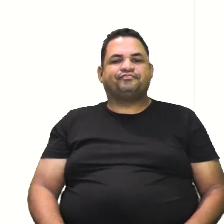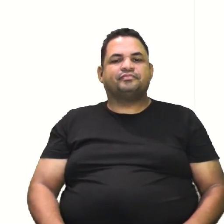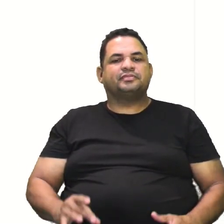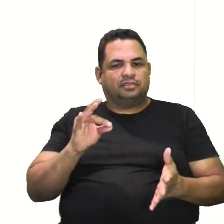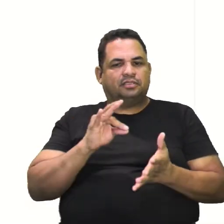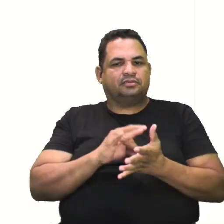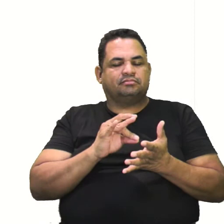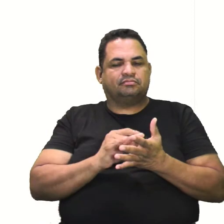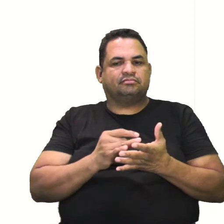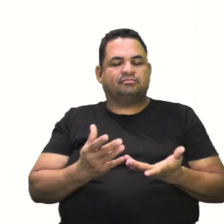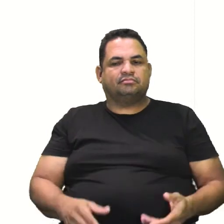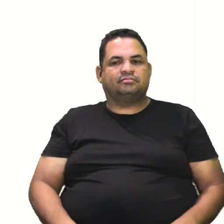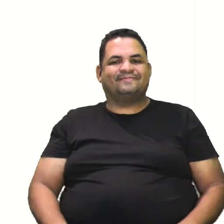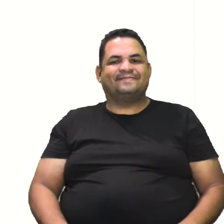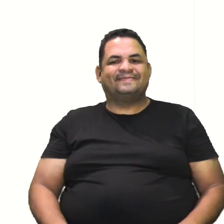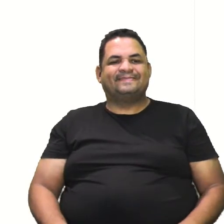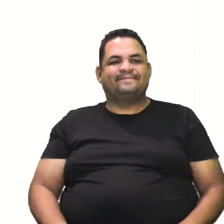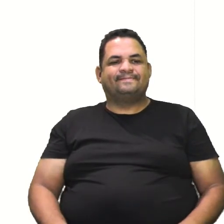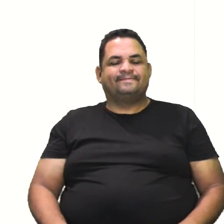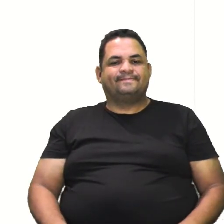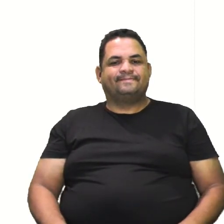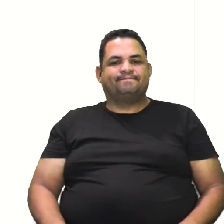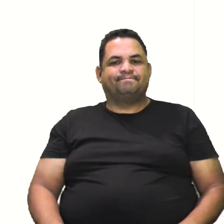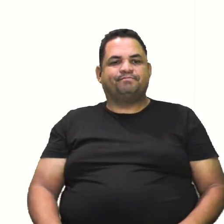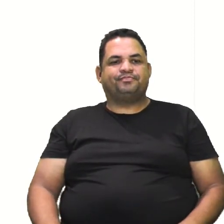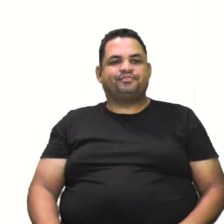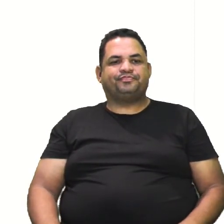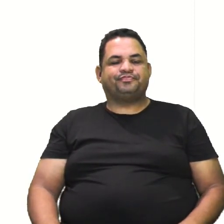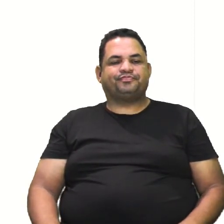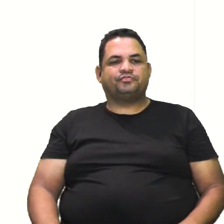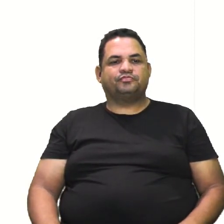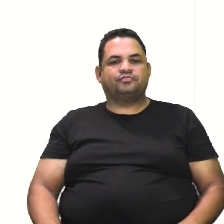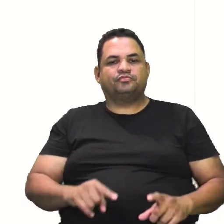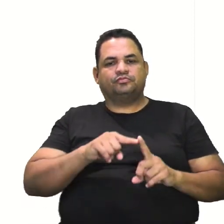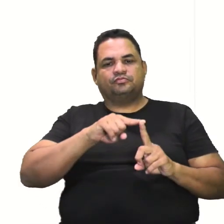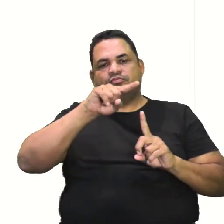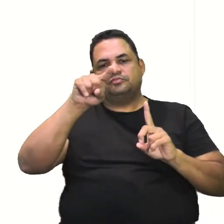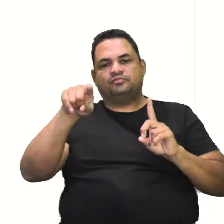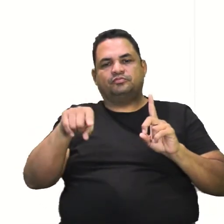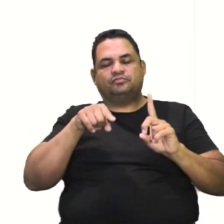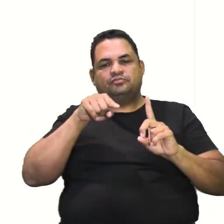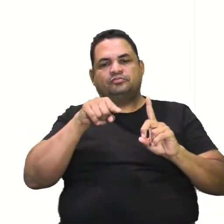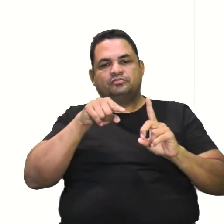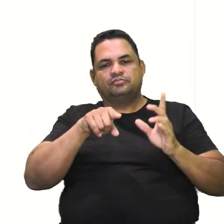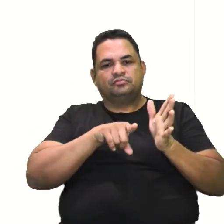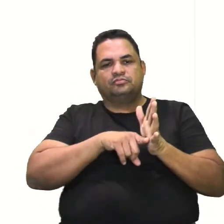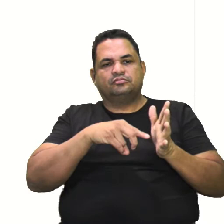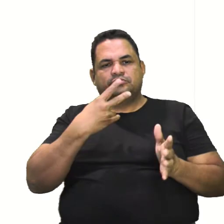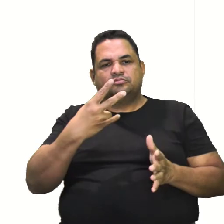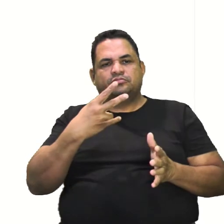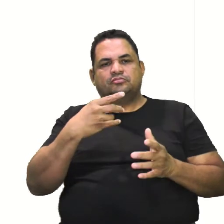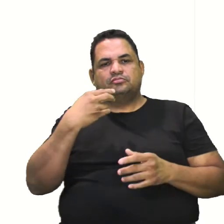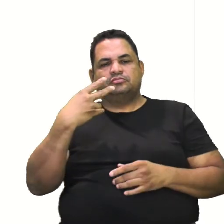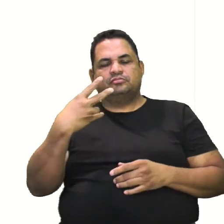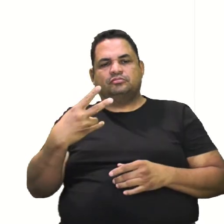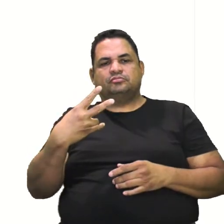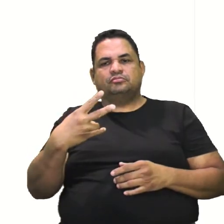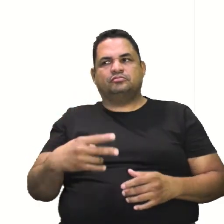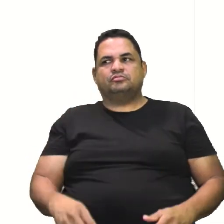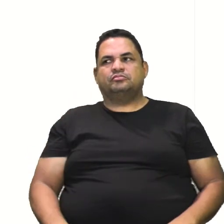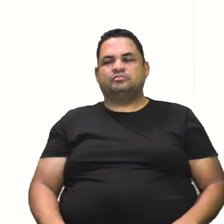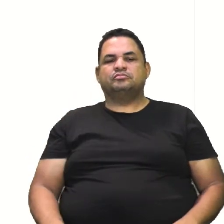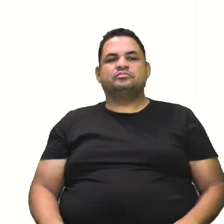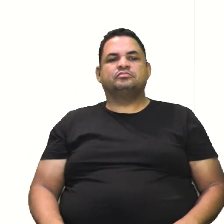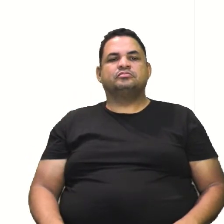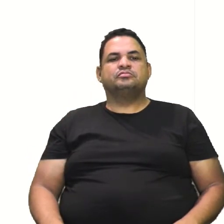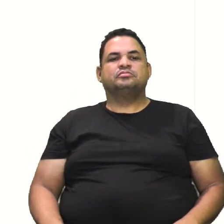Isso. Vamos lá de centro, então. Quem é o centro da circunferência? Menos 2 e 2.